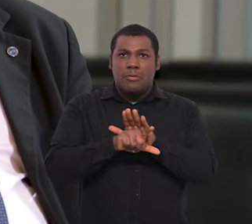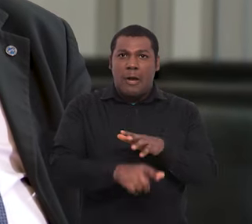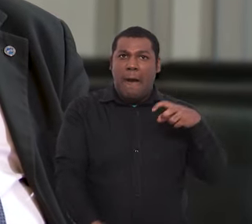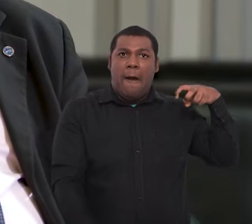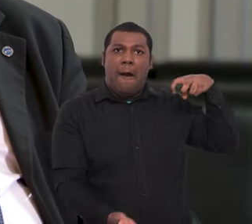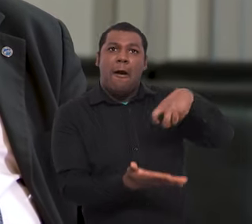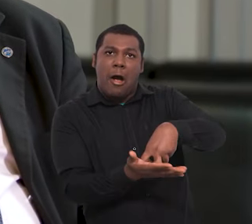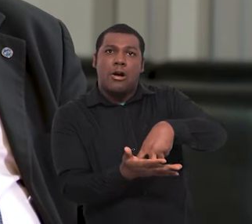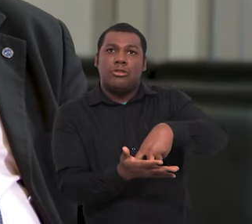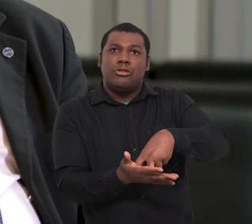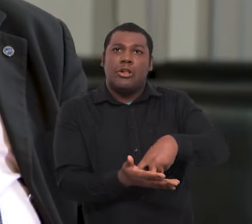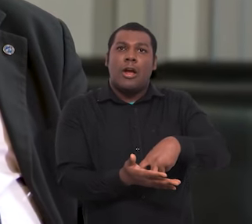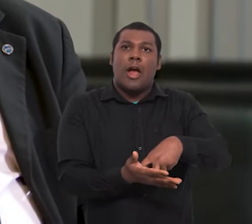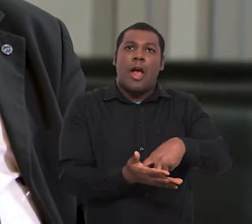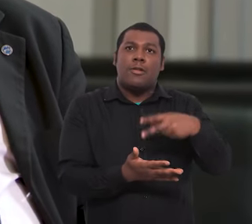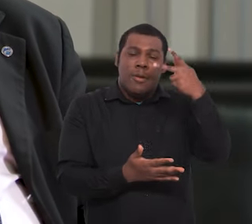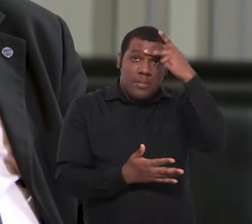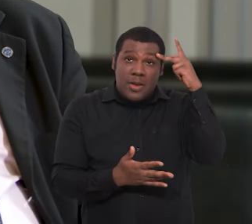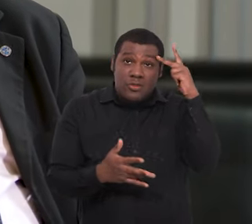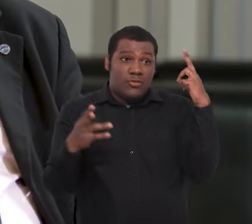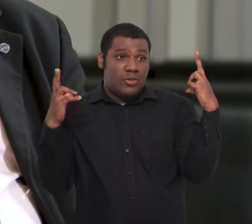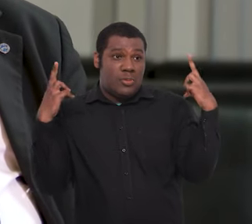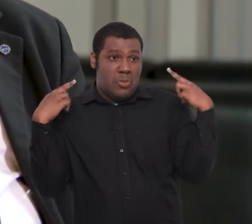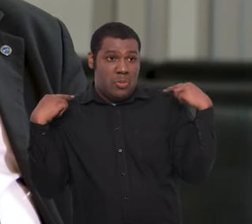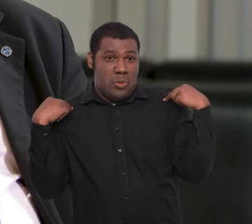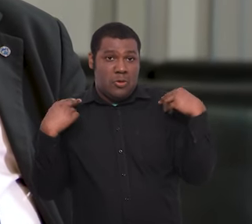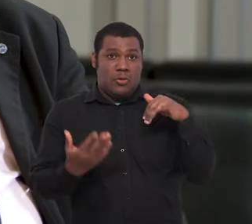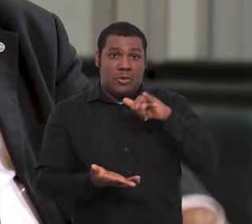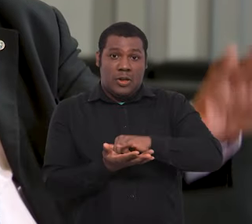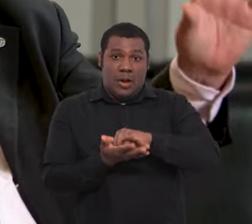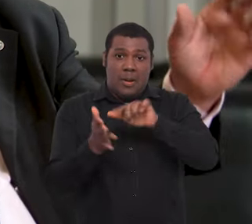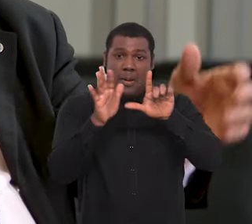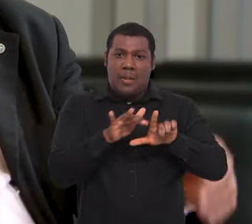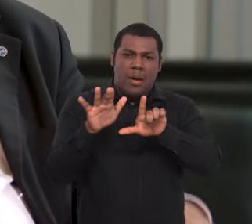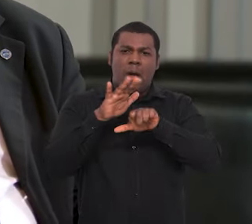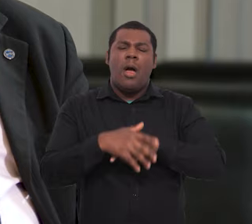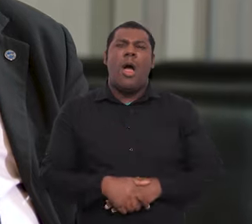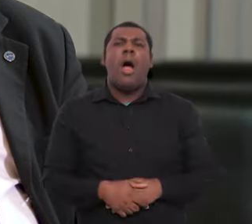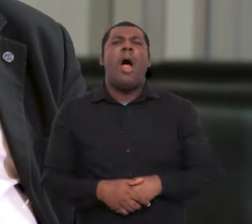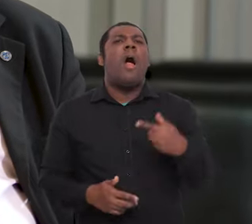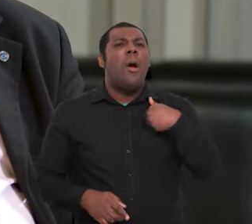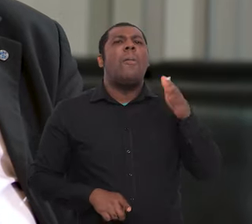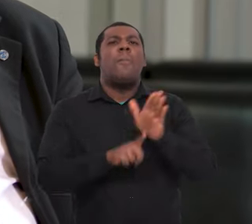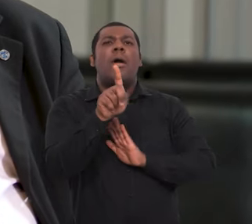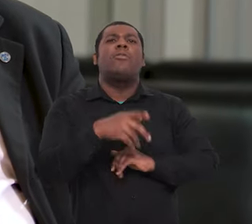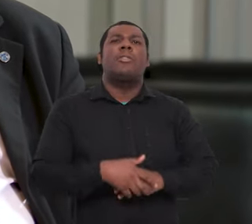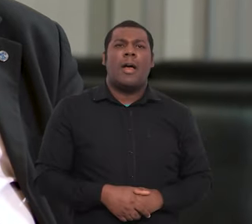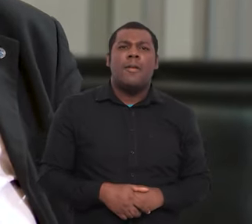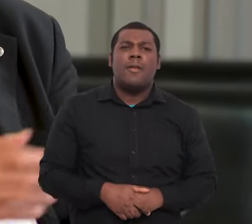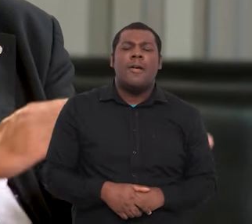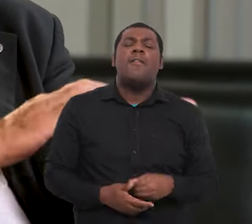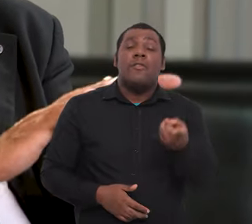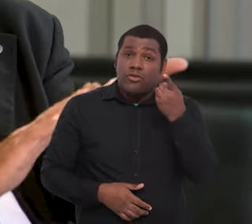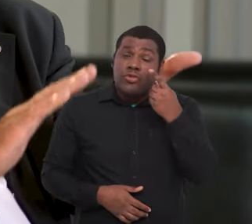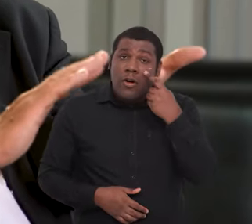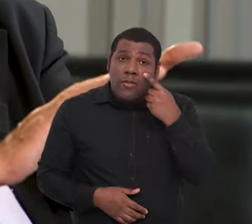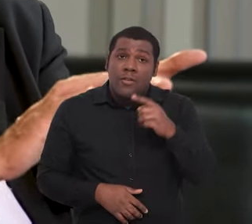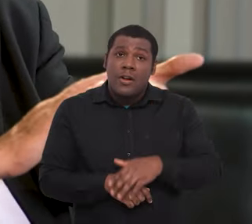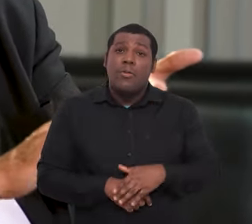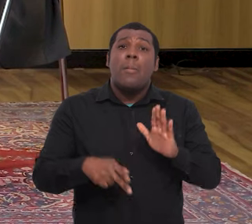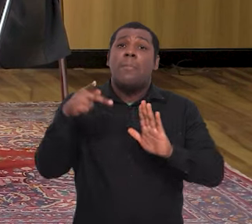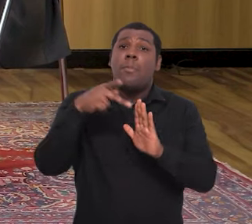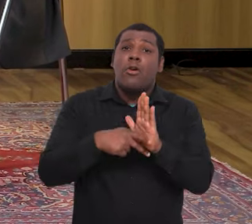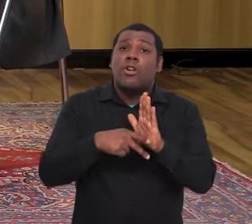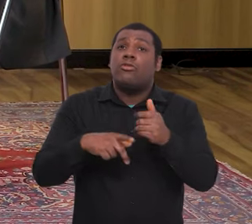falta transparência Fi mas tá escrito aonde no projeto Ah no artigo tal falei então você tem aí tem ela pegou o celular abriu lá o